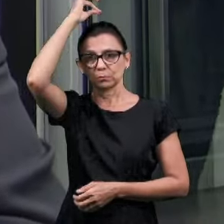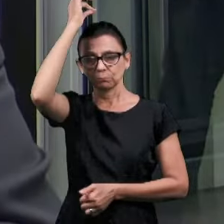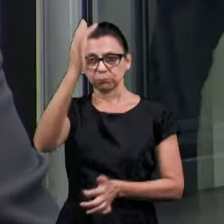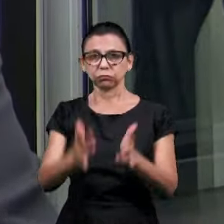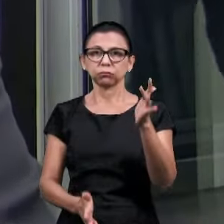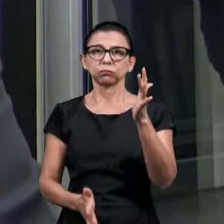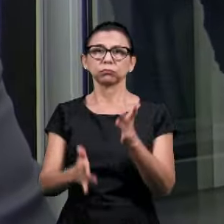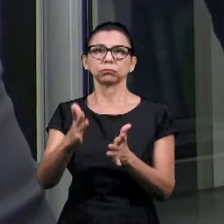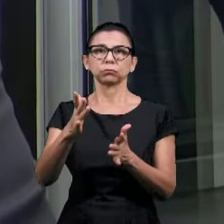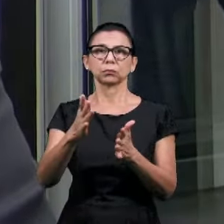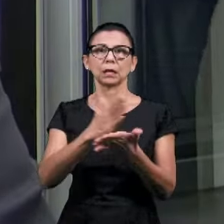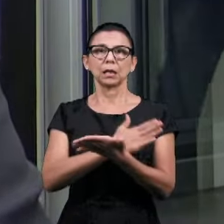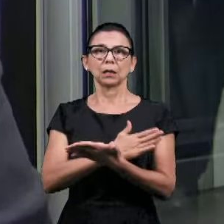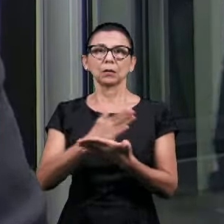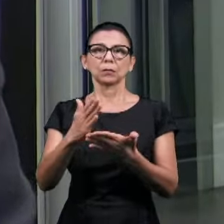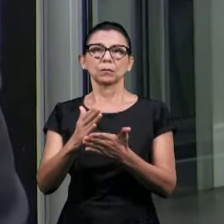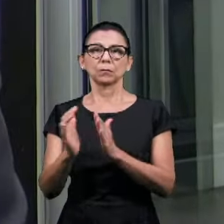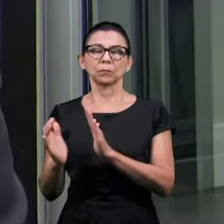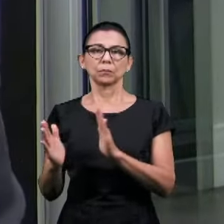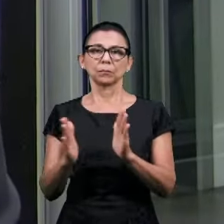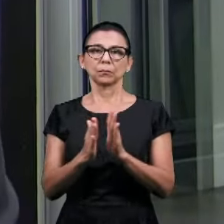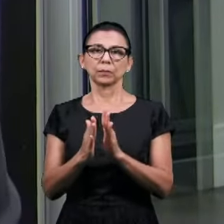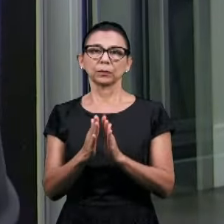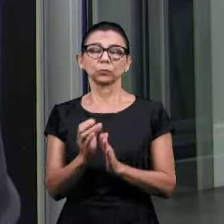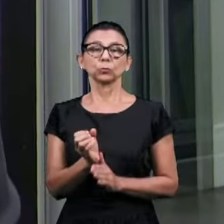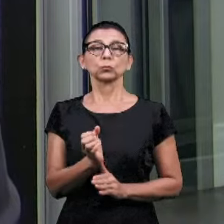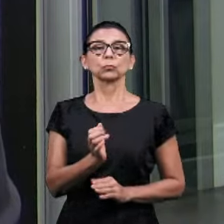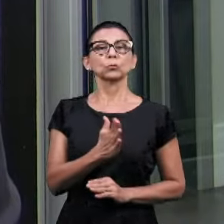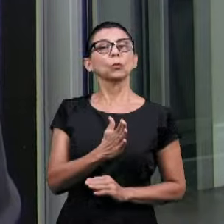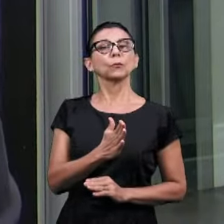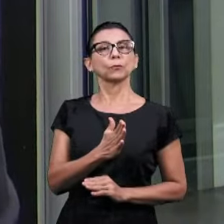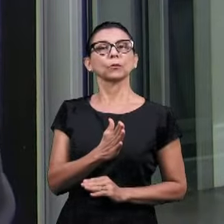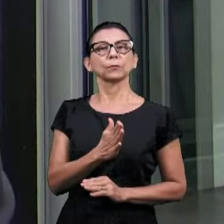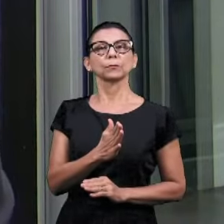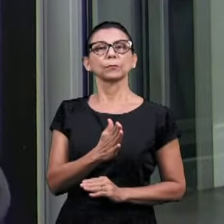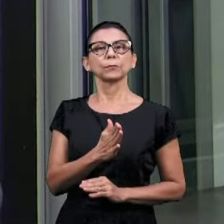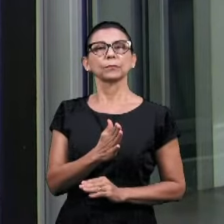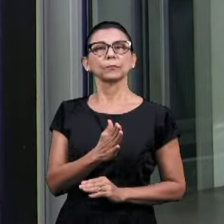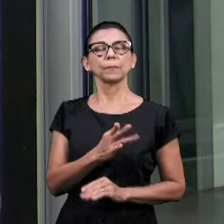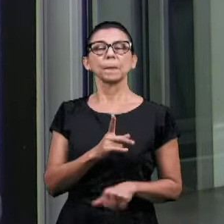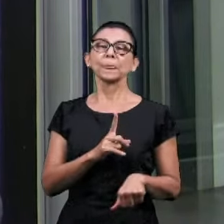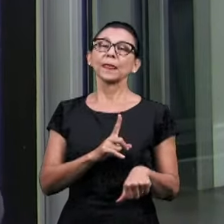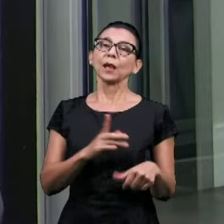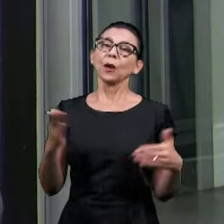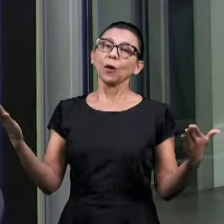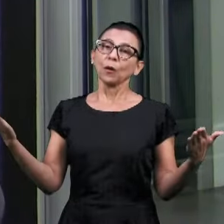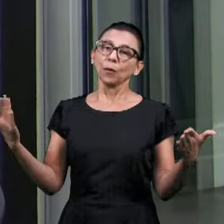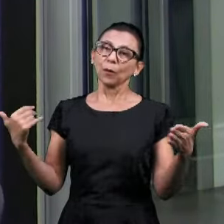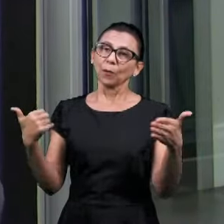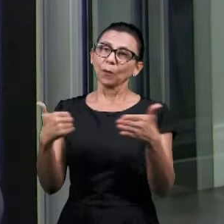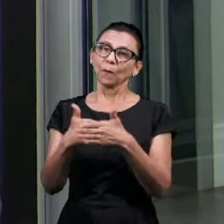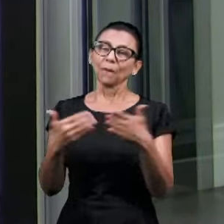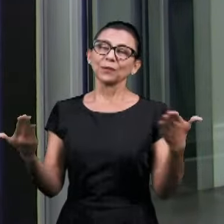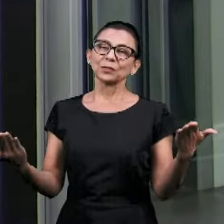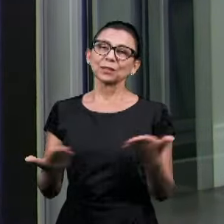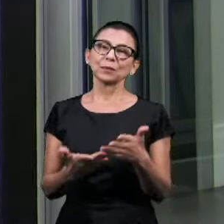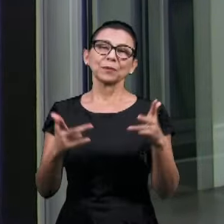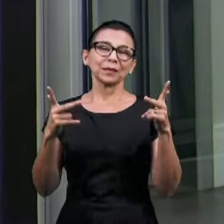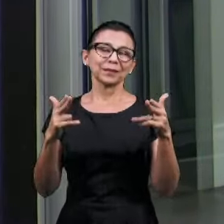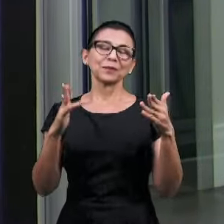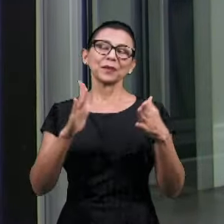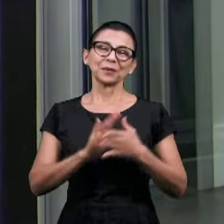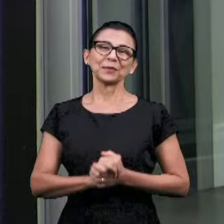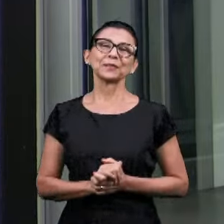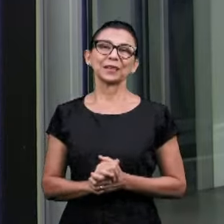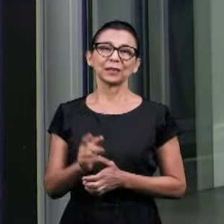etapa na vida da igreja, né? Então, foi um momento de preparo. Nós estamos vivendo esse momento hoje. Aleluia. Não mais para vir o Espírito